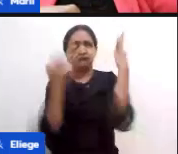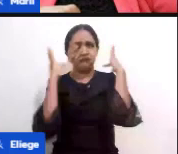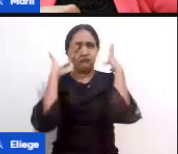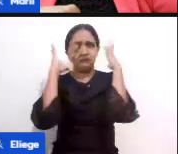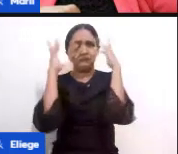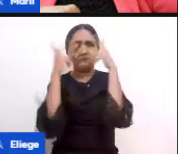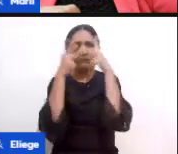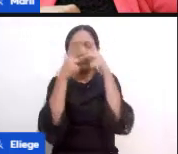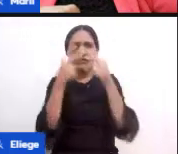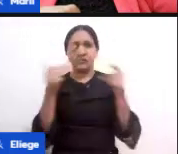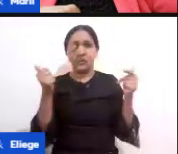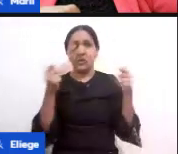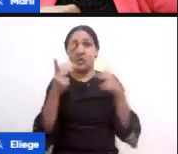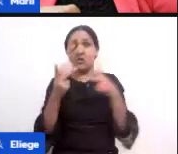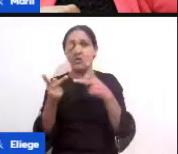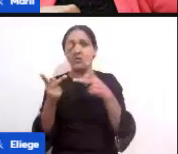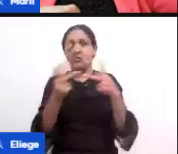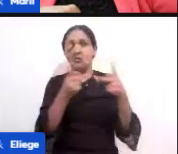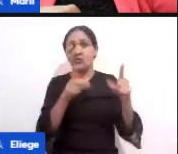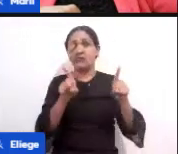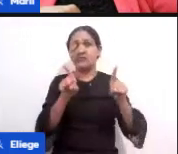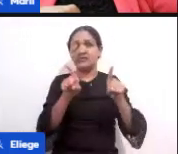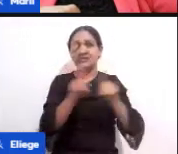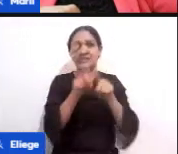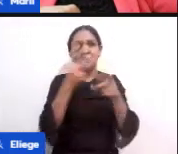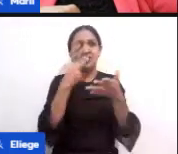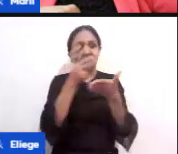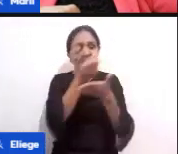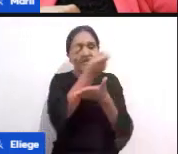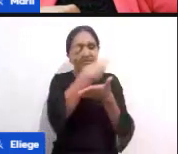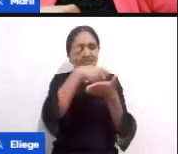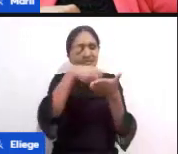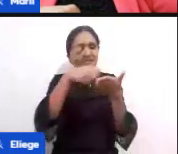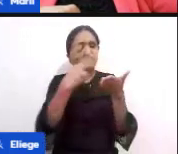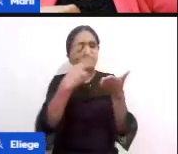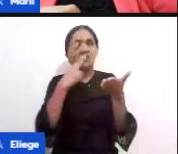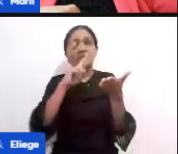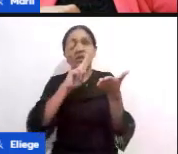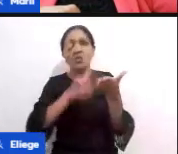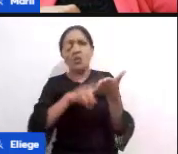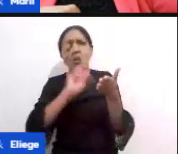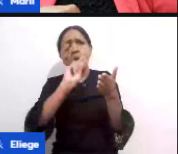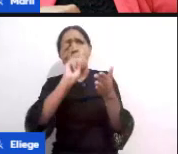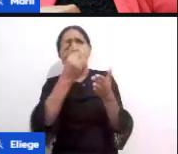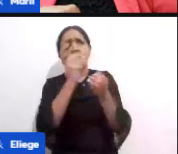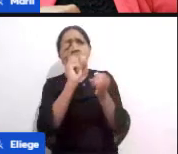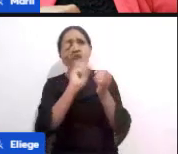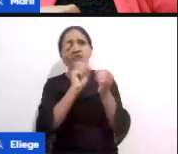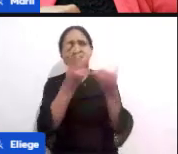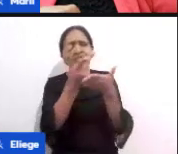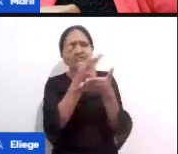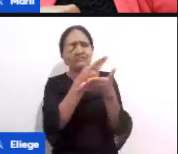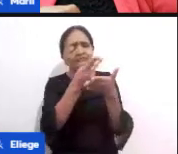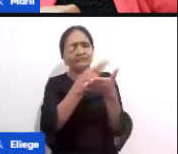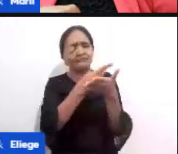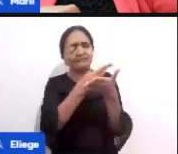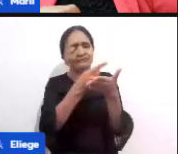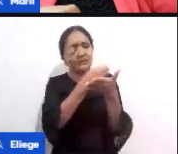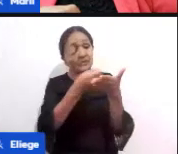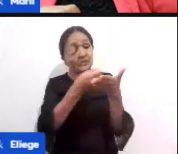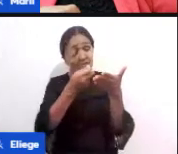Te convido a escrever uma carta ou fazer um desenho para alguém que queira bem.